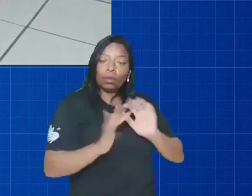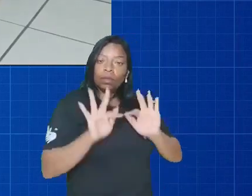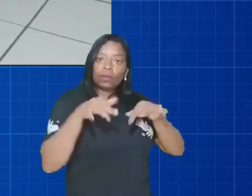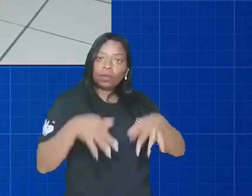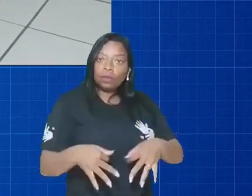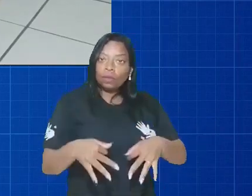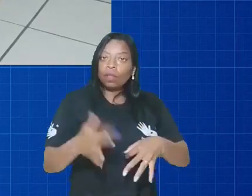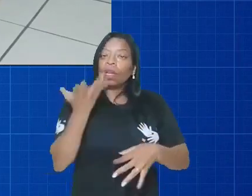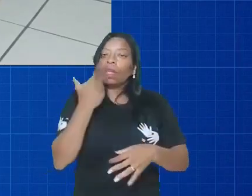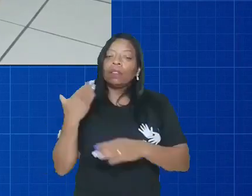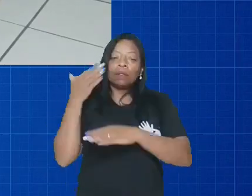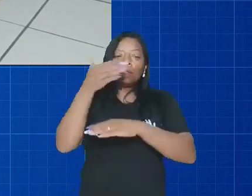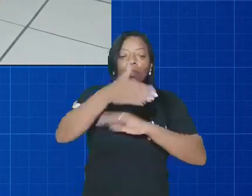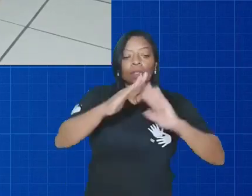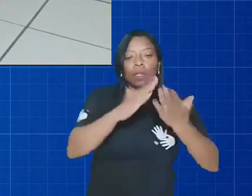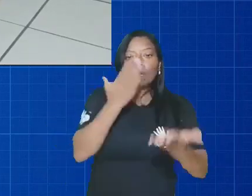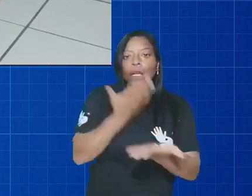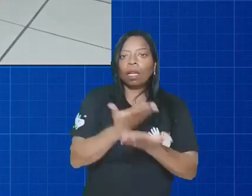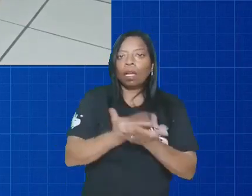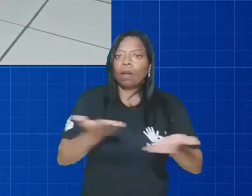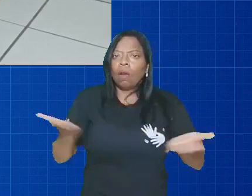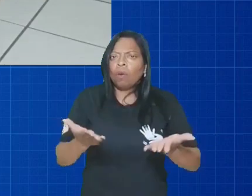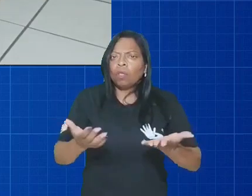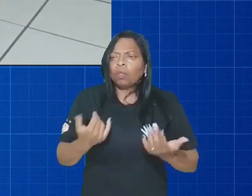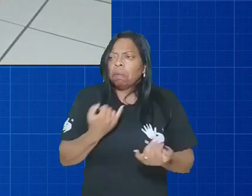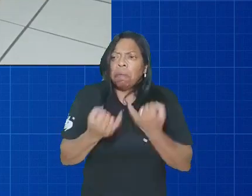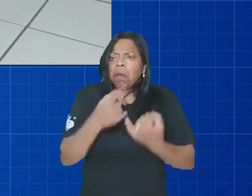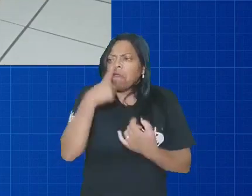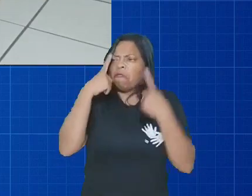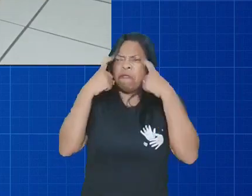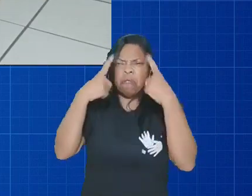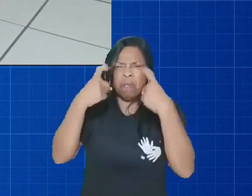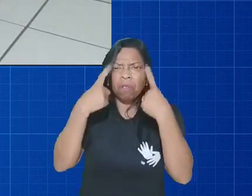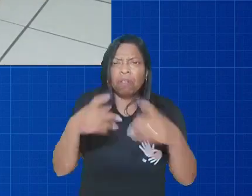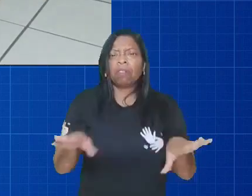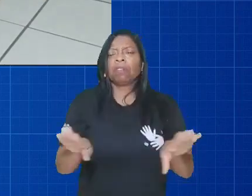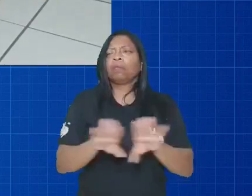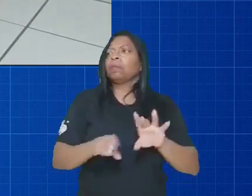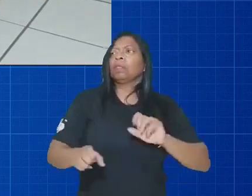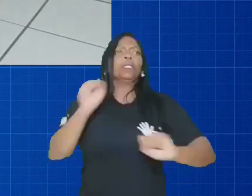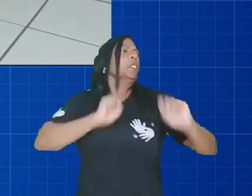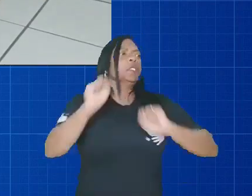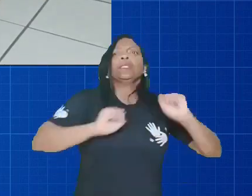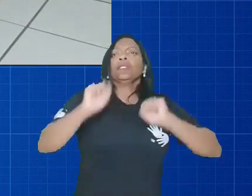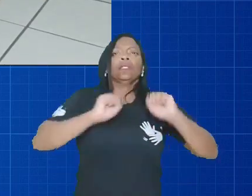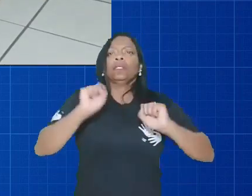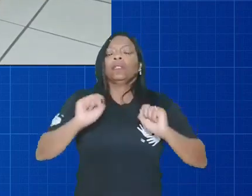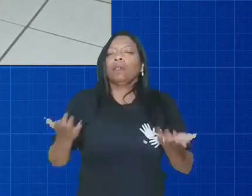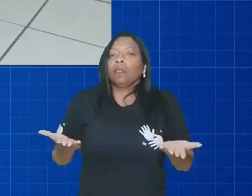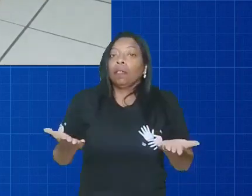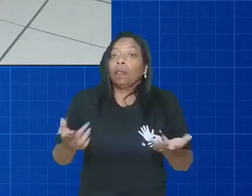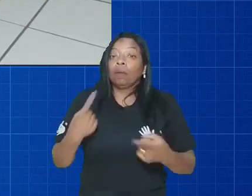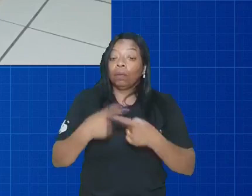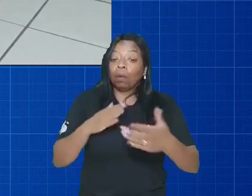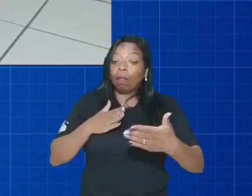muito mais agitadas, muito mais imediatistas. Por quê? Um dos principais pontos é essa falta do